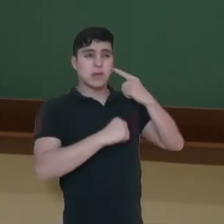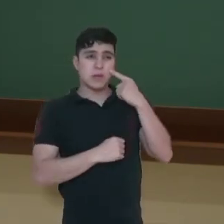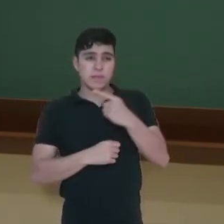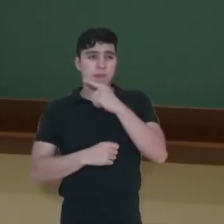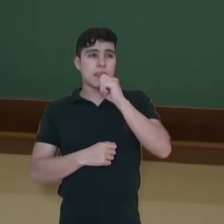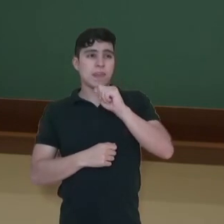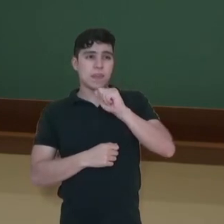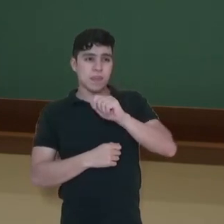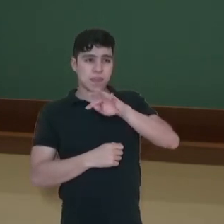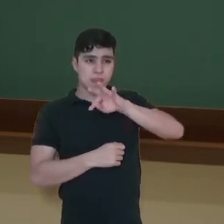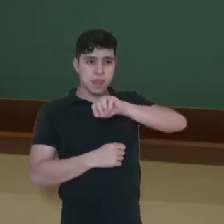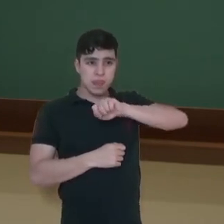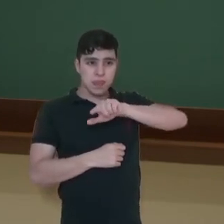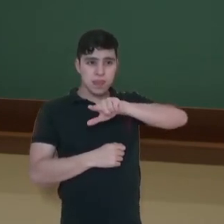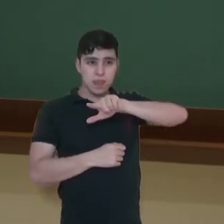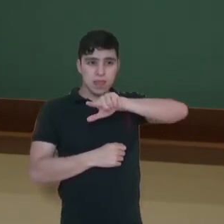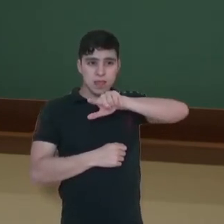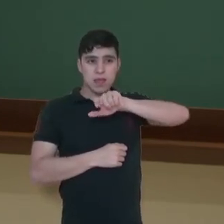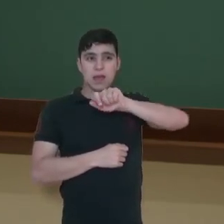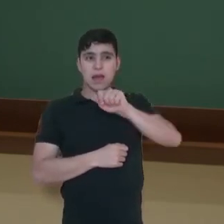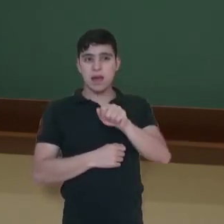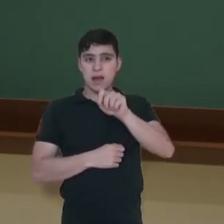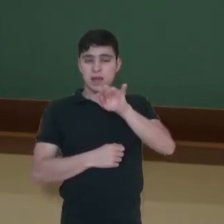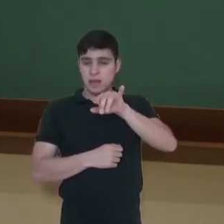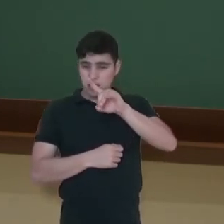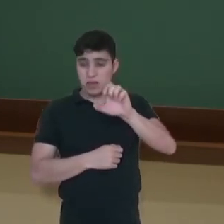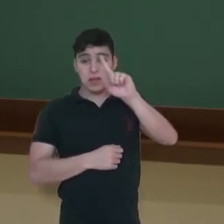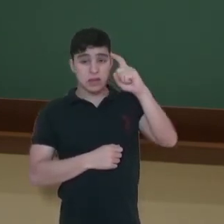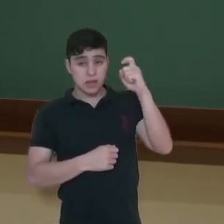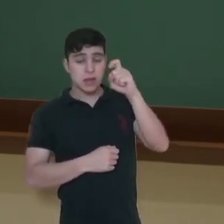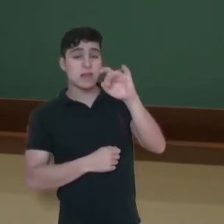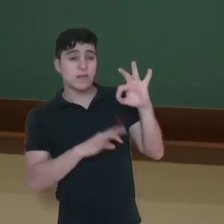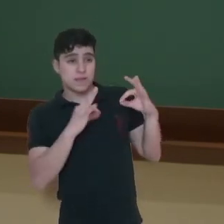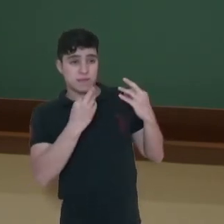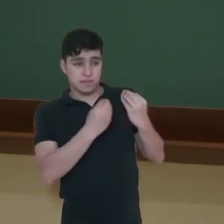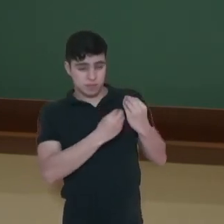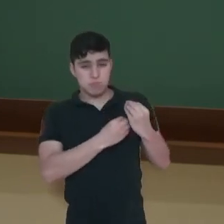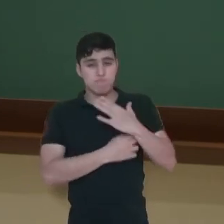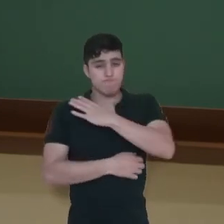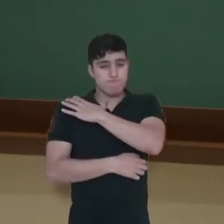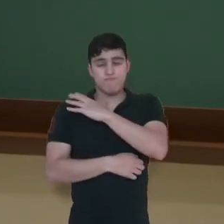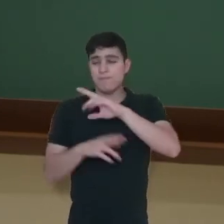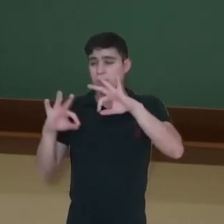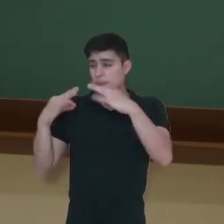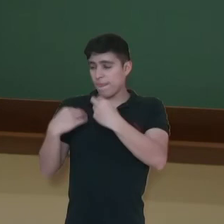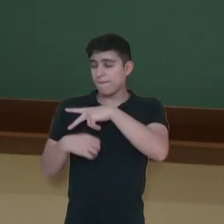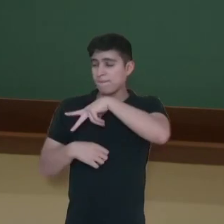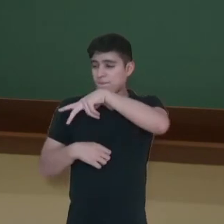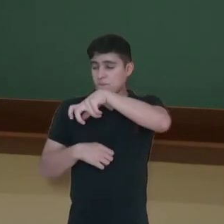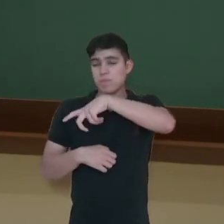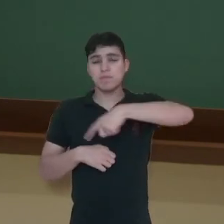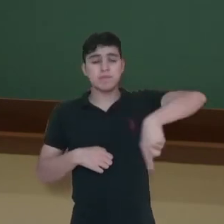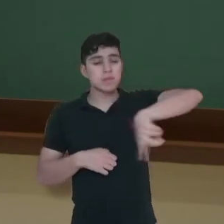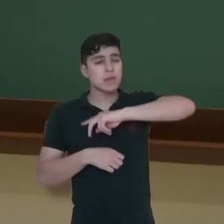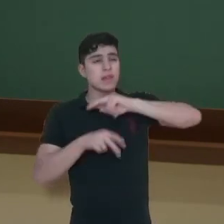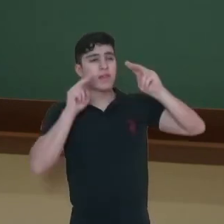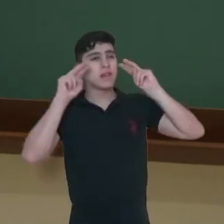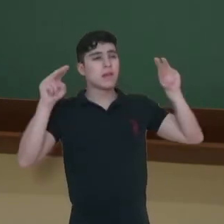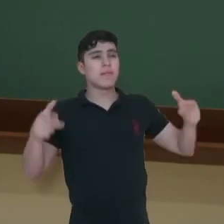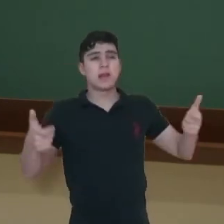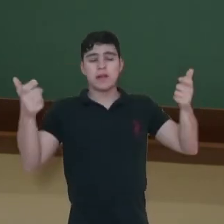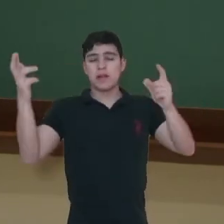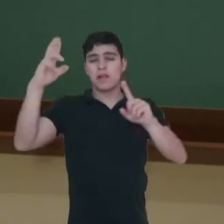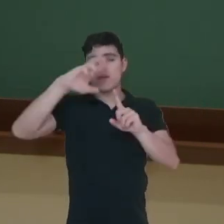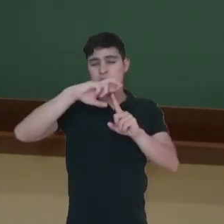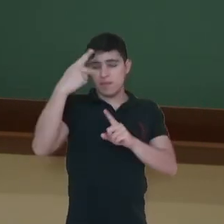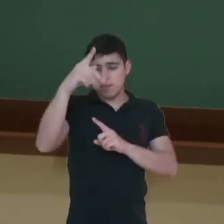da era colonial brasileira. Ele já era militar, ele já era de família de português, ele foi o que teve uma visão um pouquinho melhor e ele foi referência no